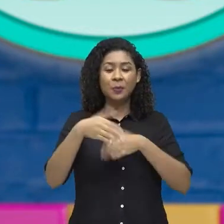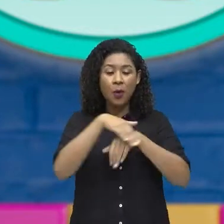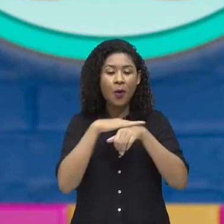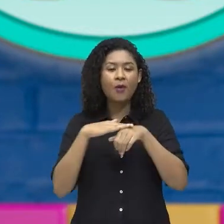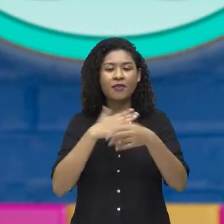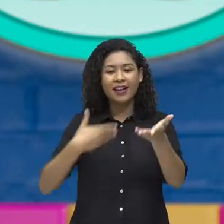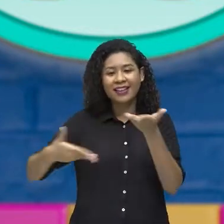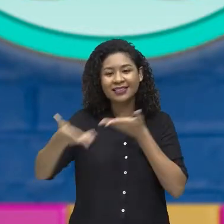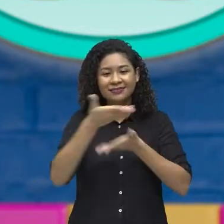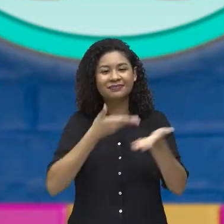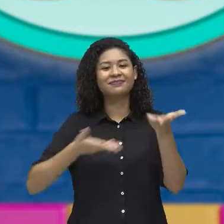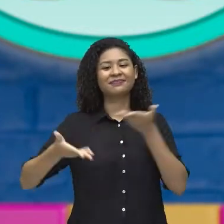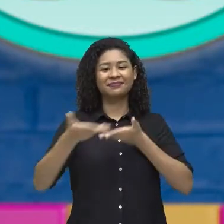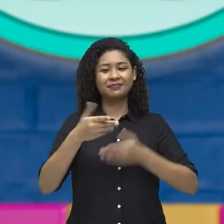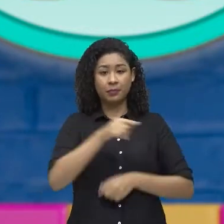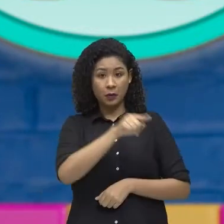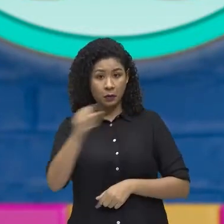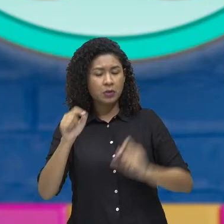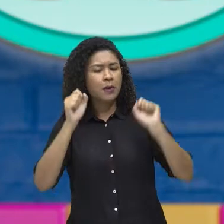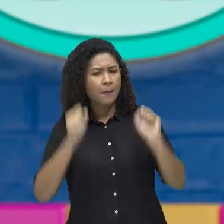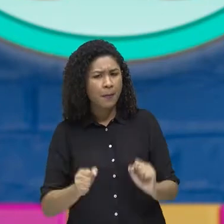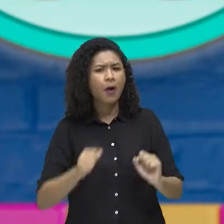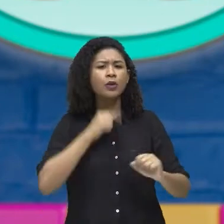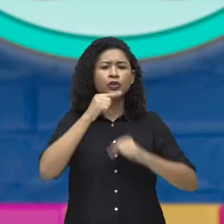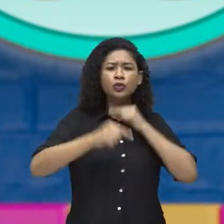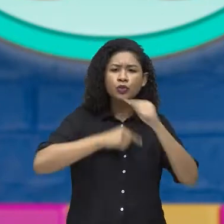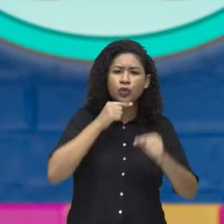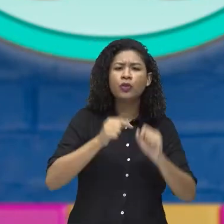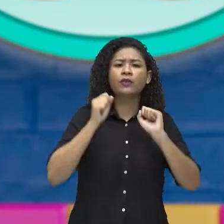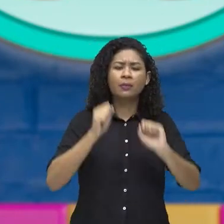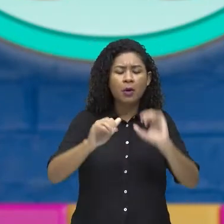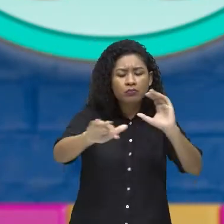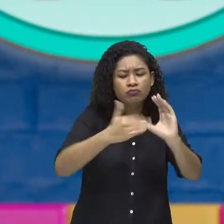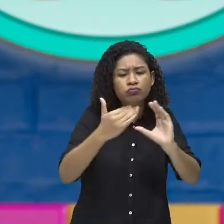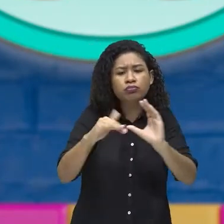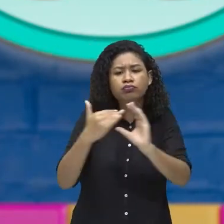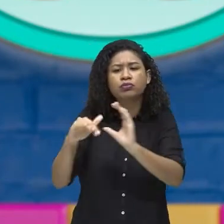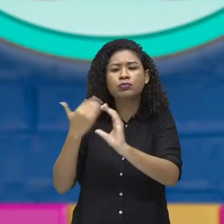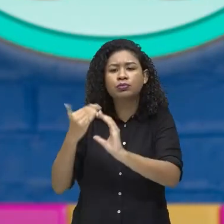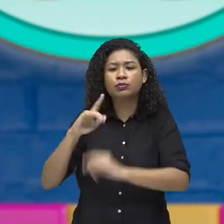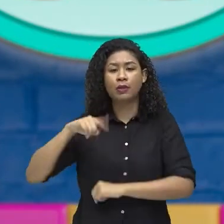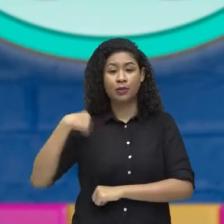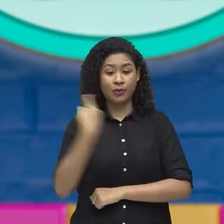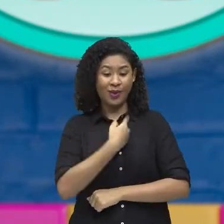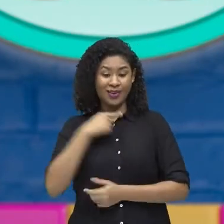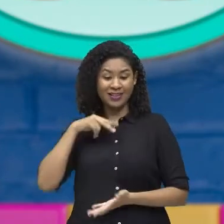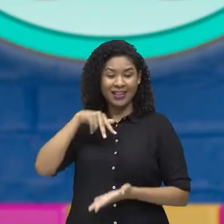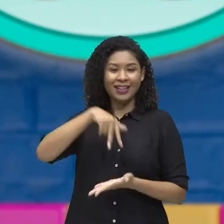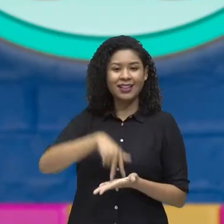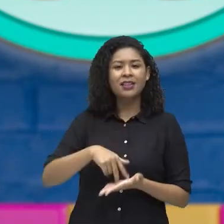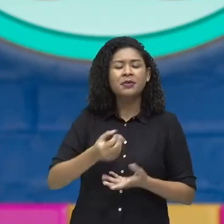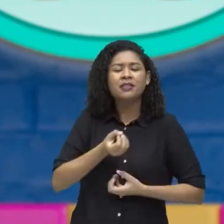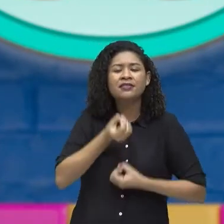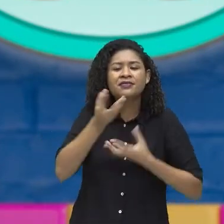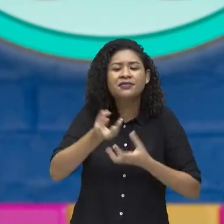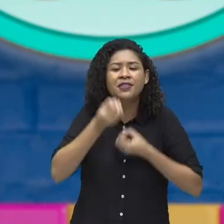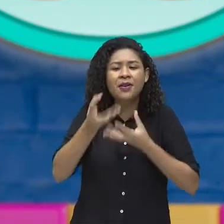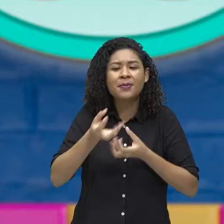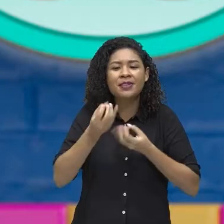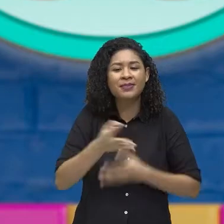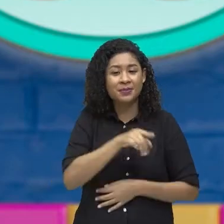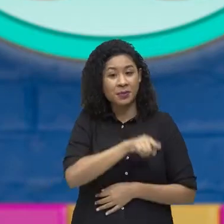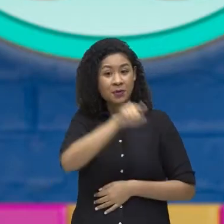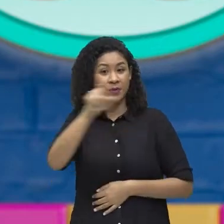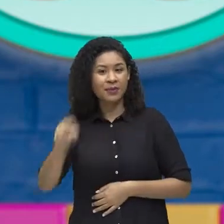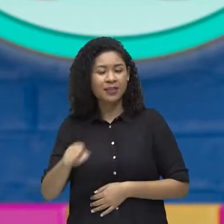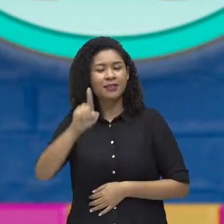interagir com a gente também. Conversem com a gente, falem conosco, que a gente também está aqui para trazer algumas informações que são necessárias e que podem fazer diferença